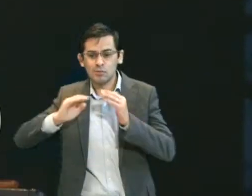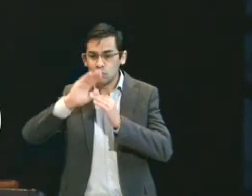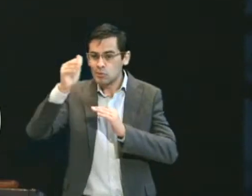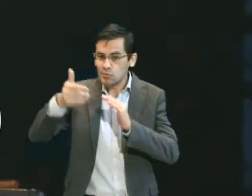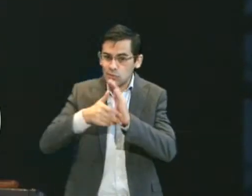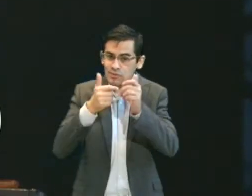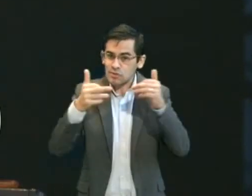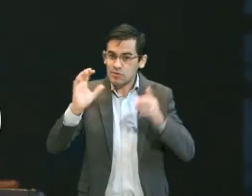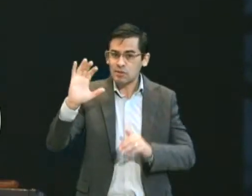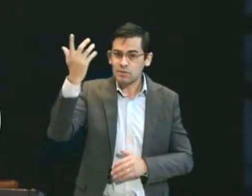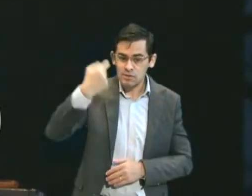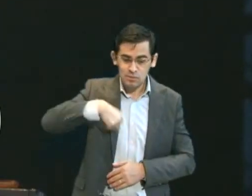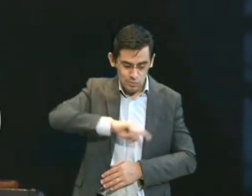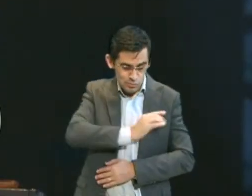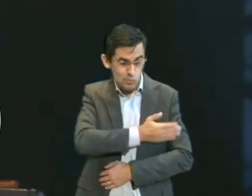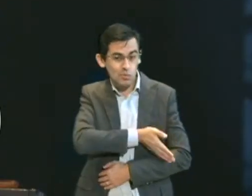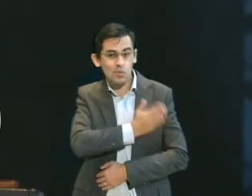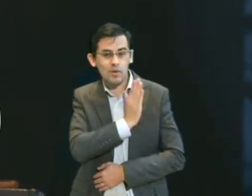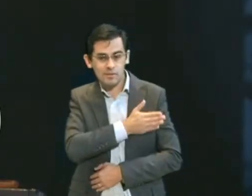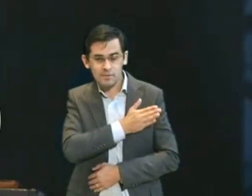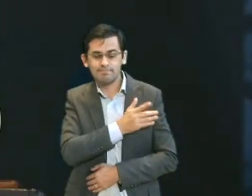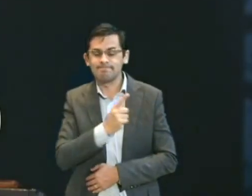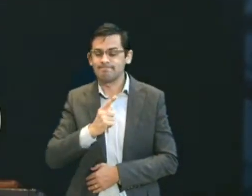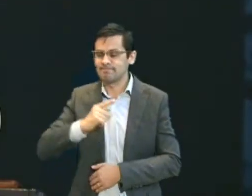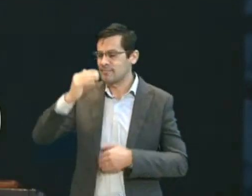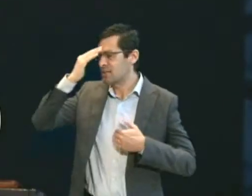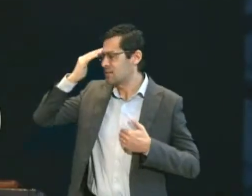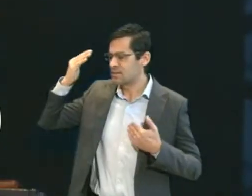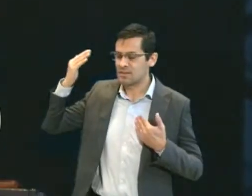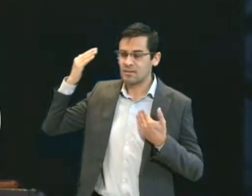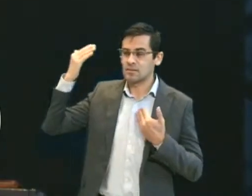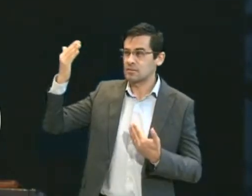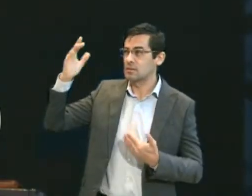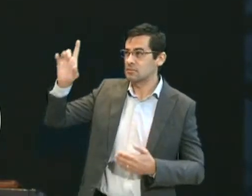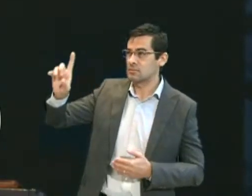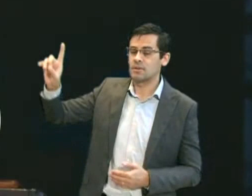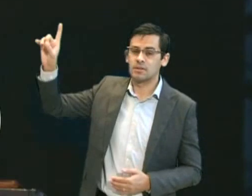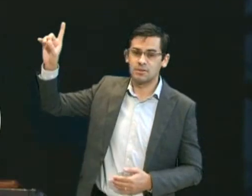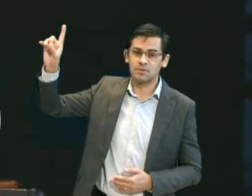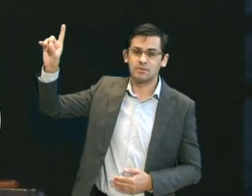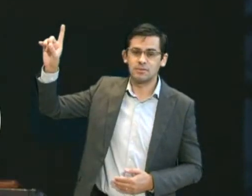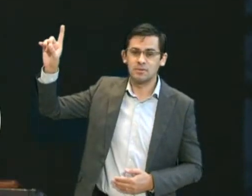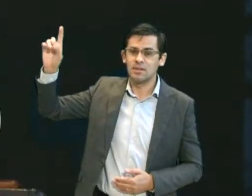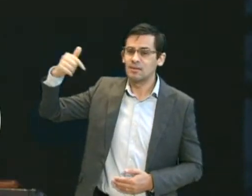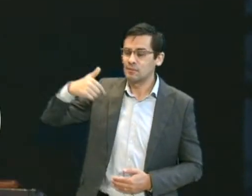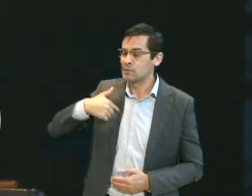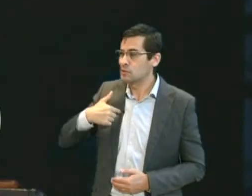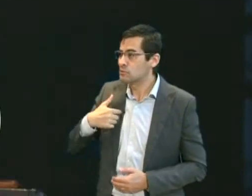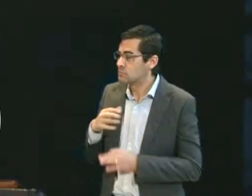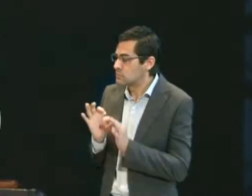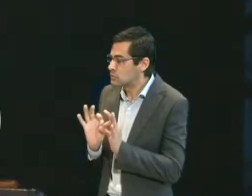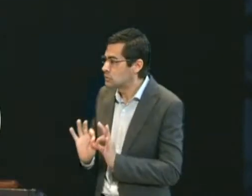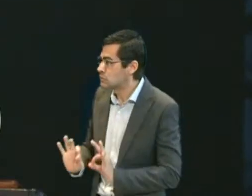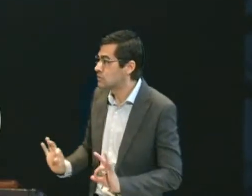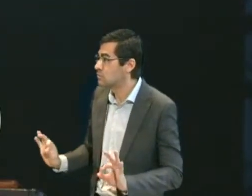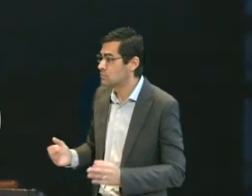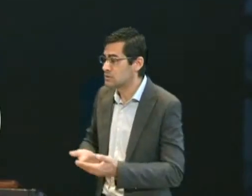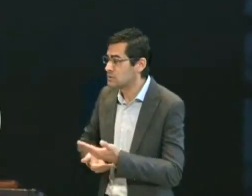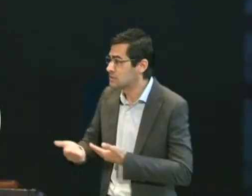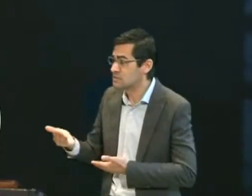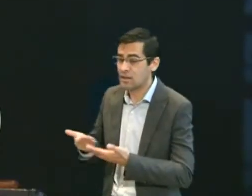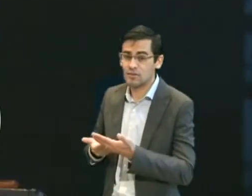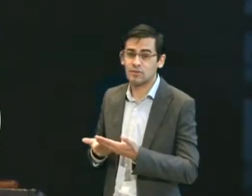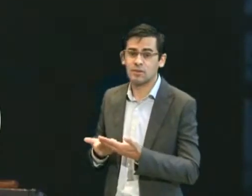coração vai se tornar agradecido. Eu não sou digno. Eu não sou digno. Eu não sou digno.